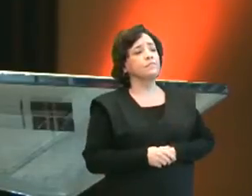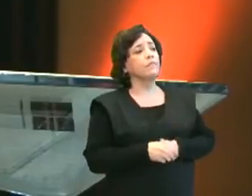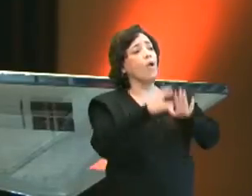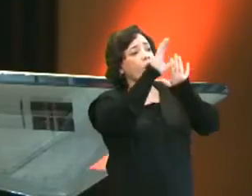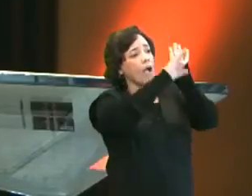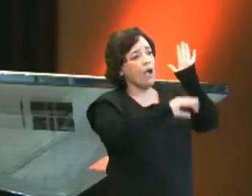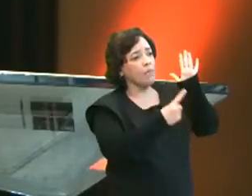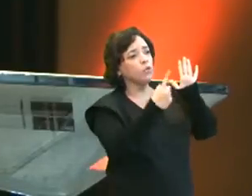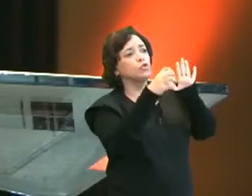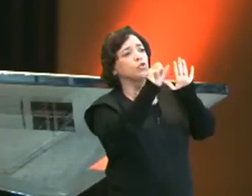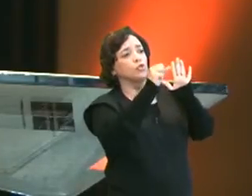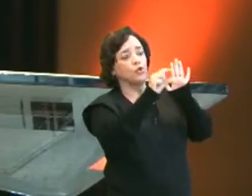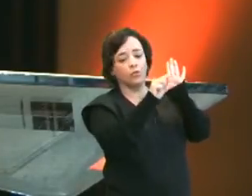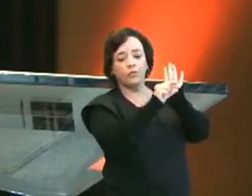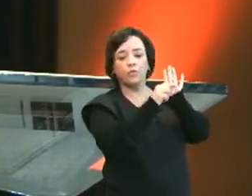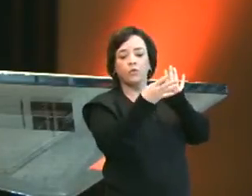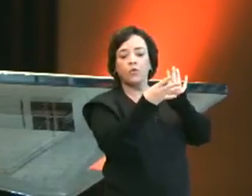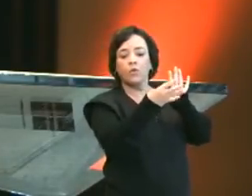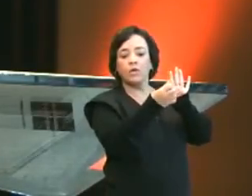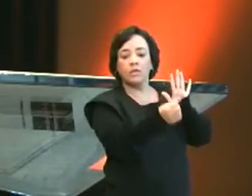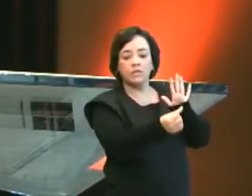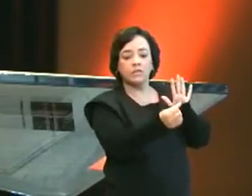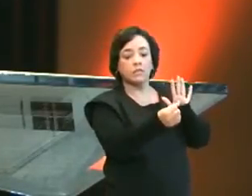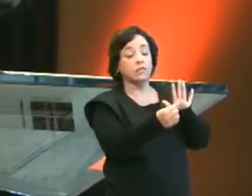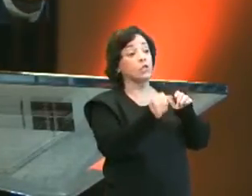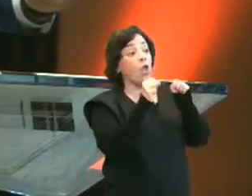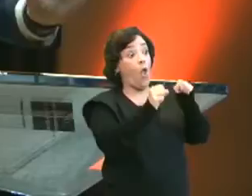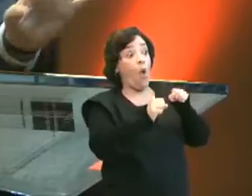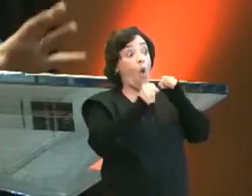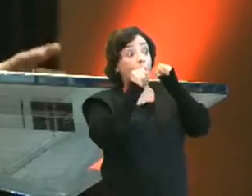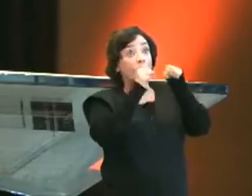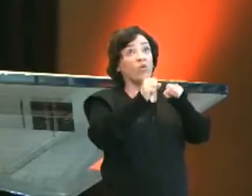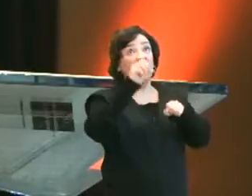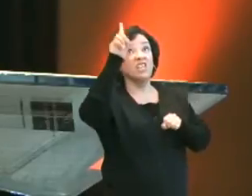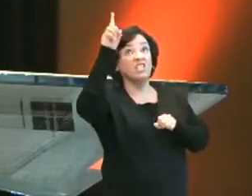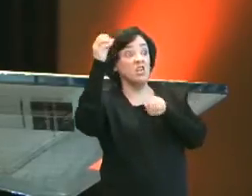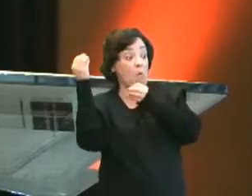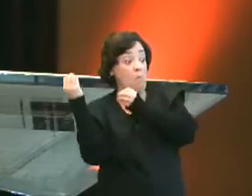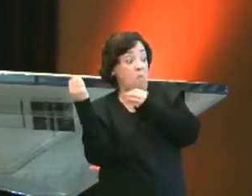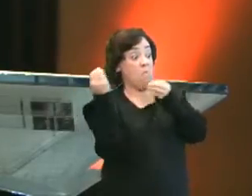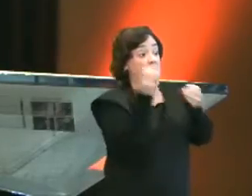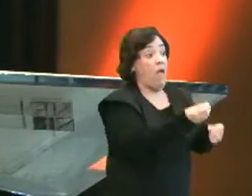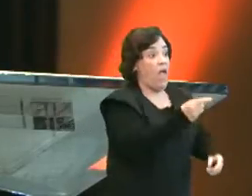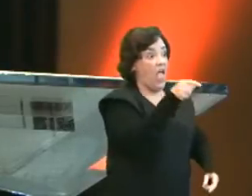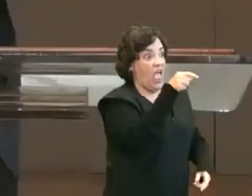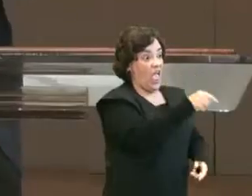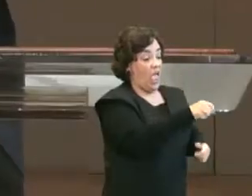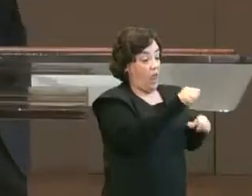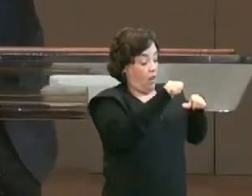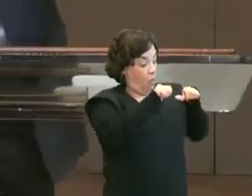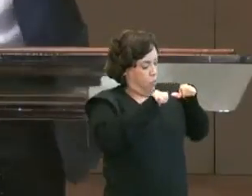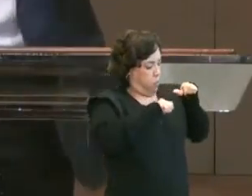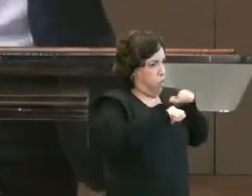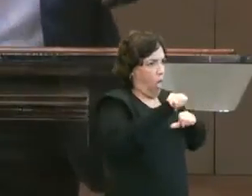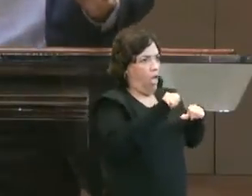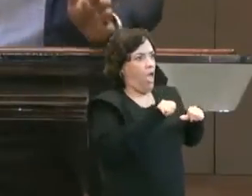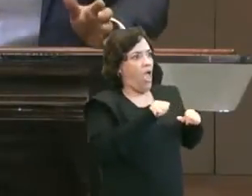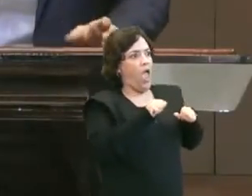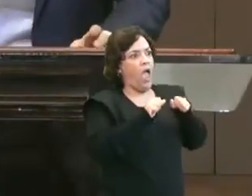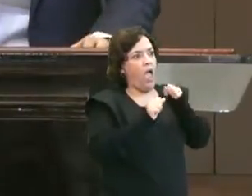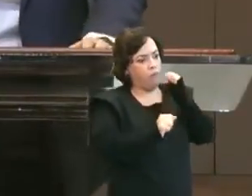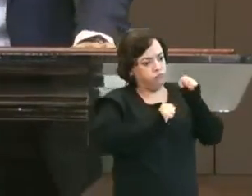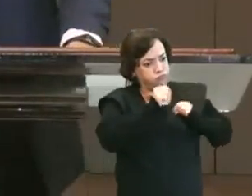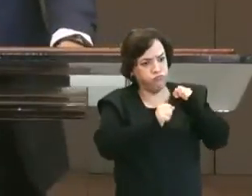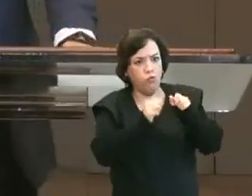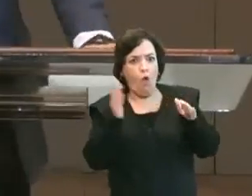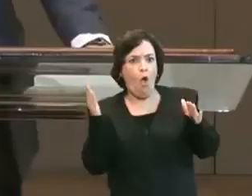Capítulo 18, versículo 46 diz: o poder do Senhor veio sobre Elias, e este, prendendo a capa com o cinto, correu à frente de